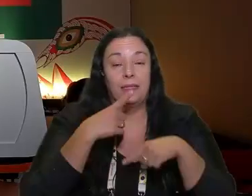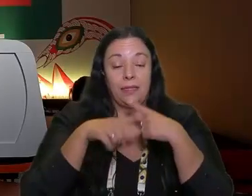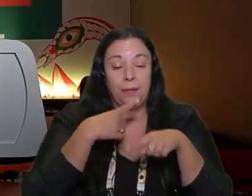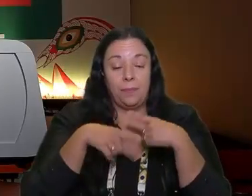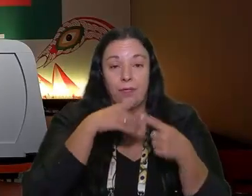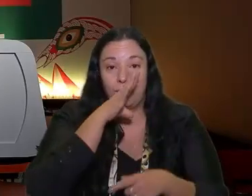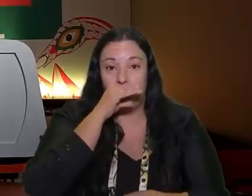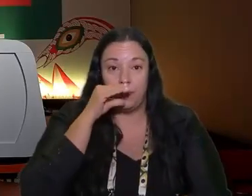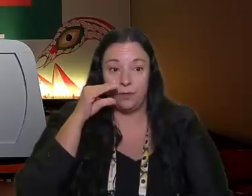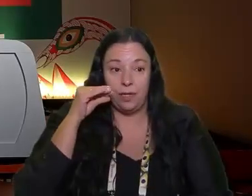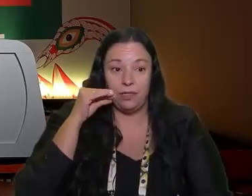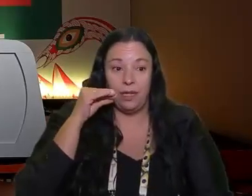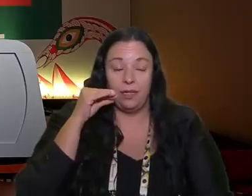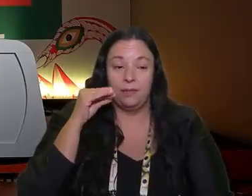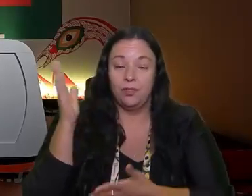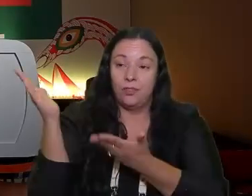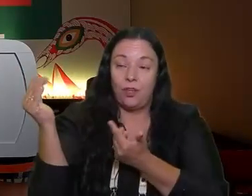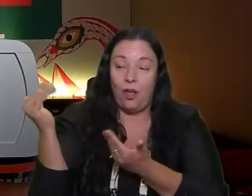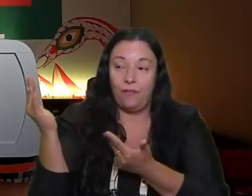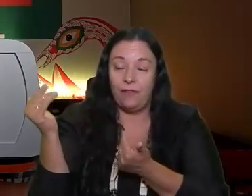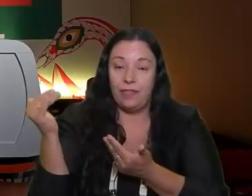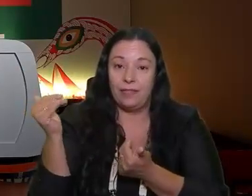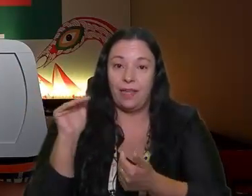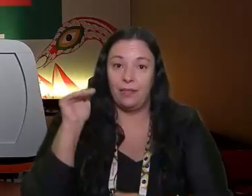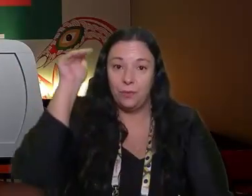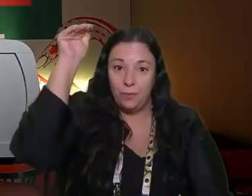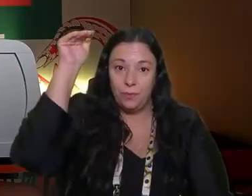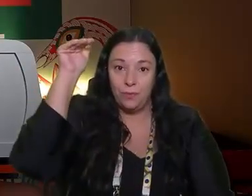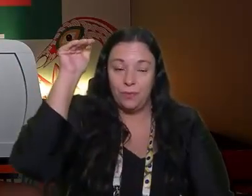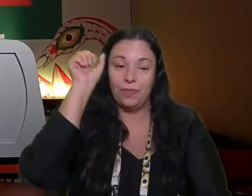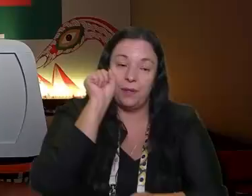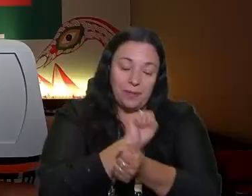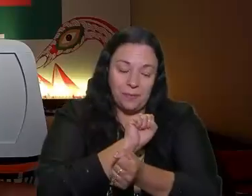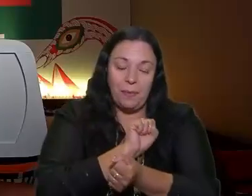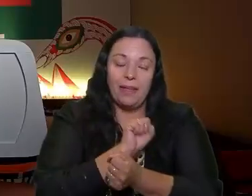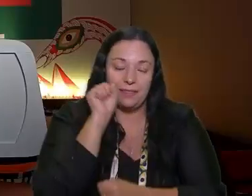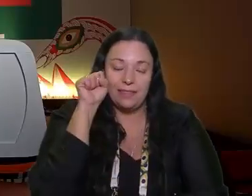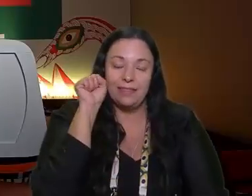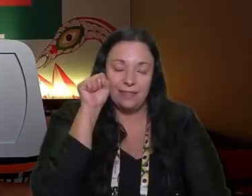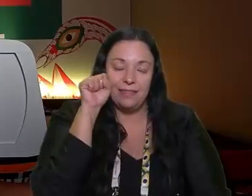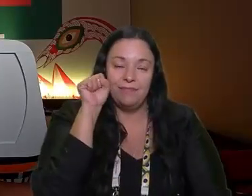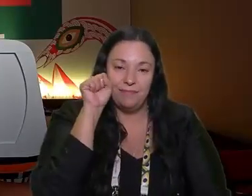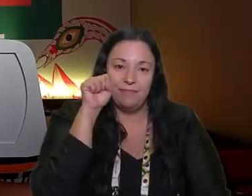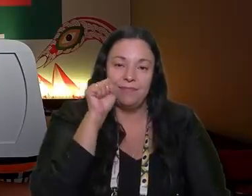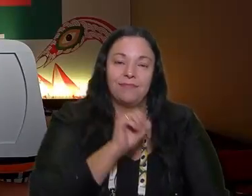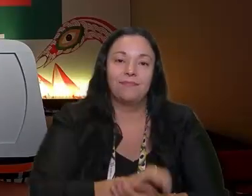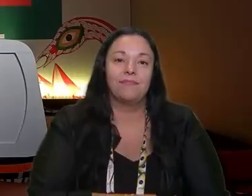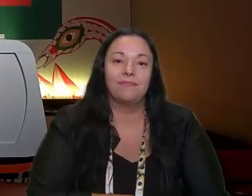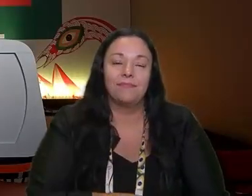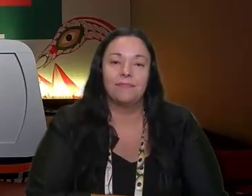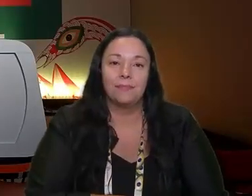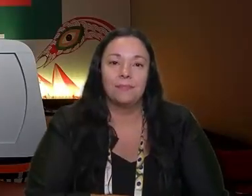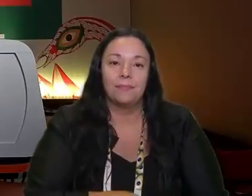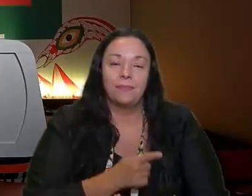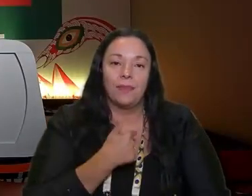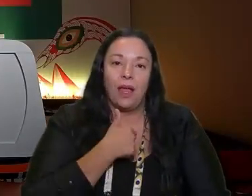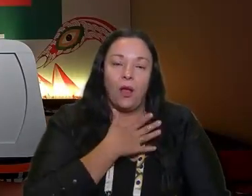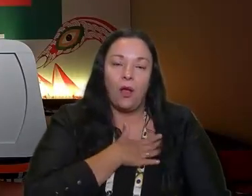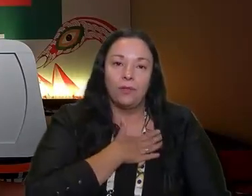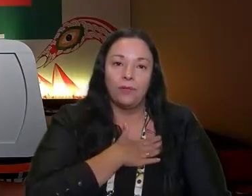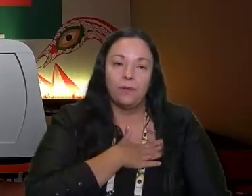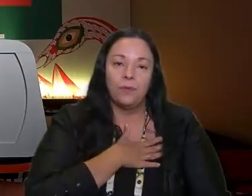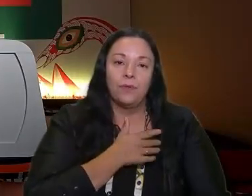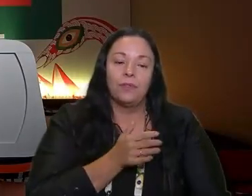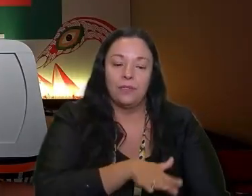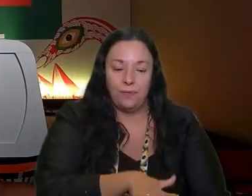jovens adultos de novo? Olha, eu espero que sim. Eu espero que sim. Eu gosto muito desse